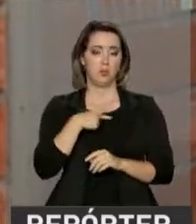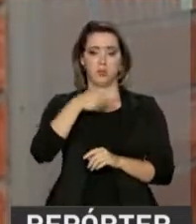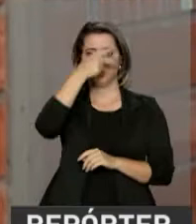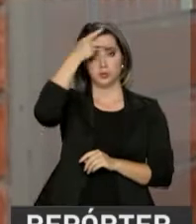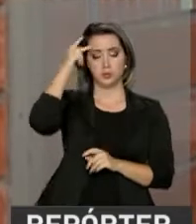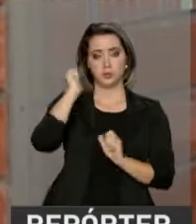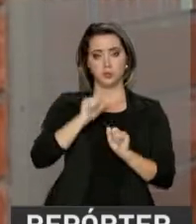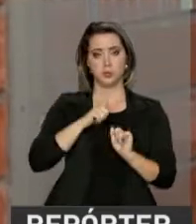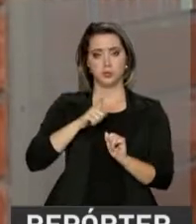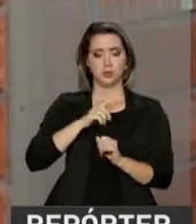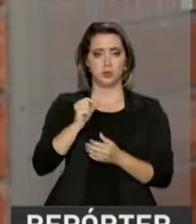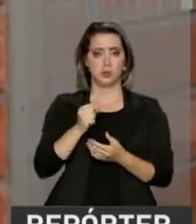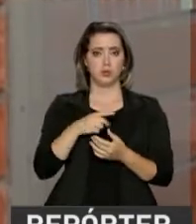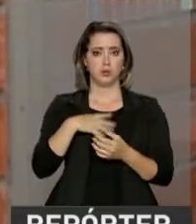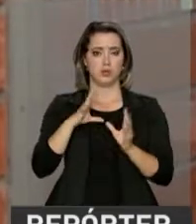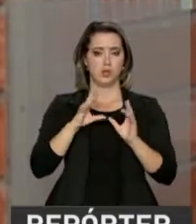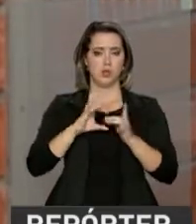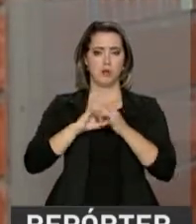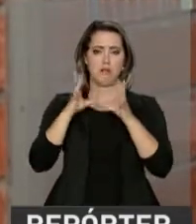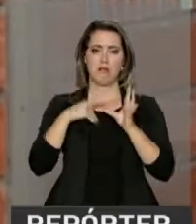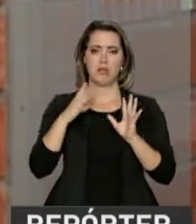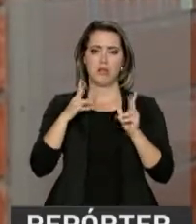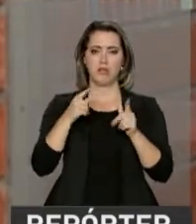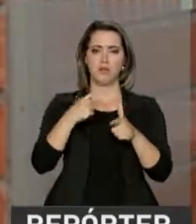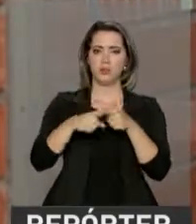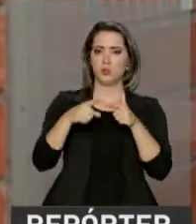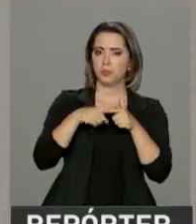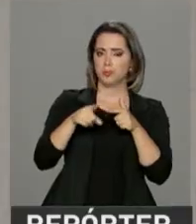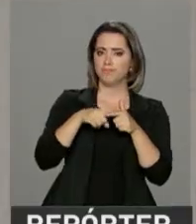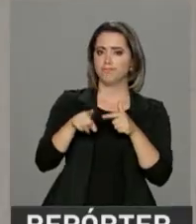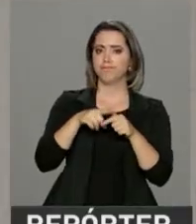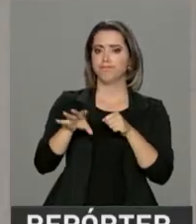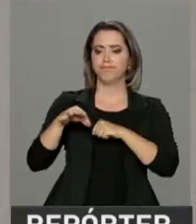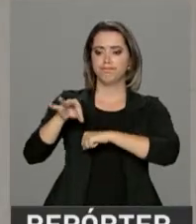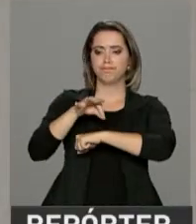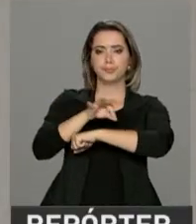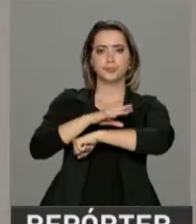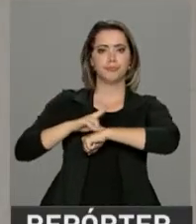o material livre de infestação, preservado. Né? É a